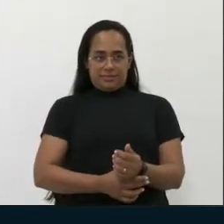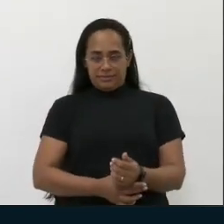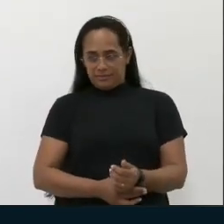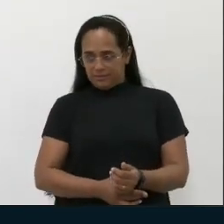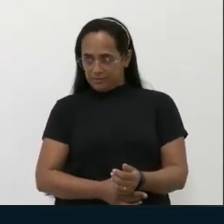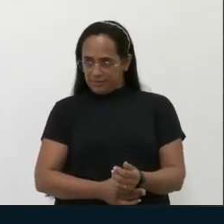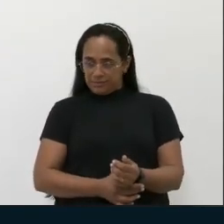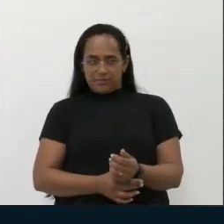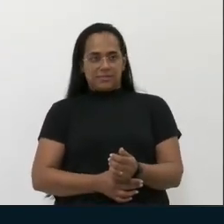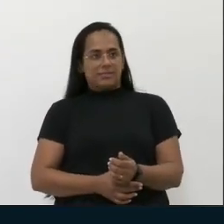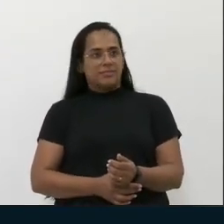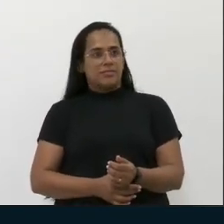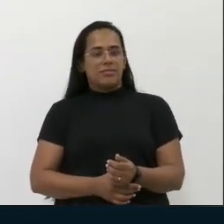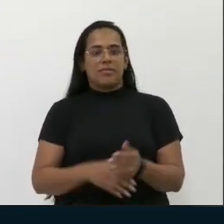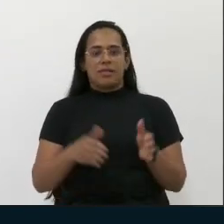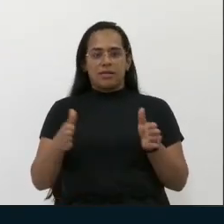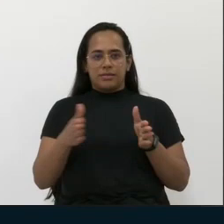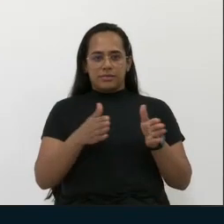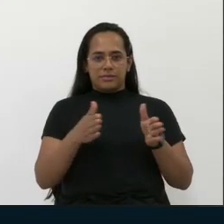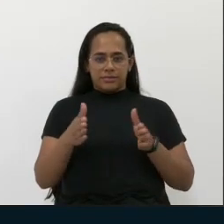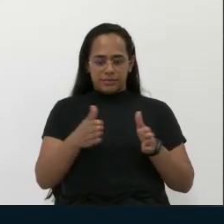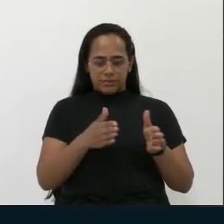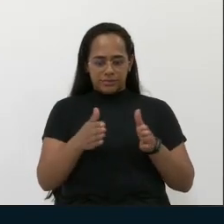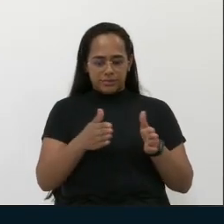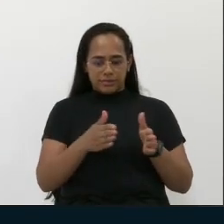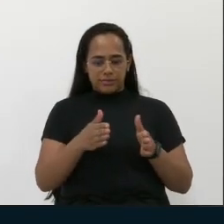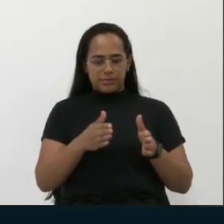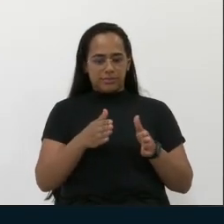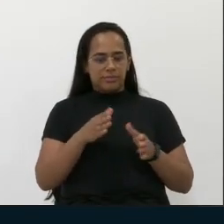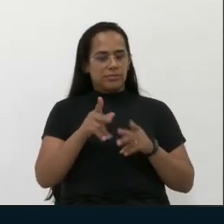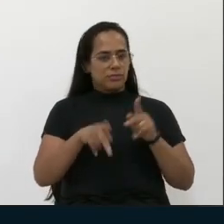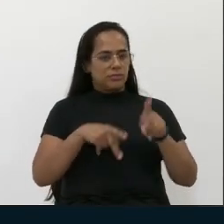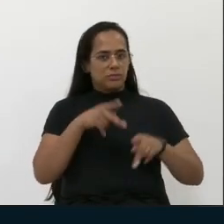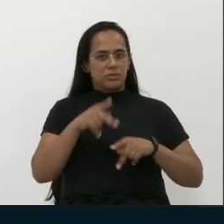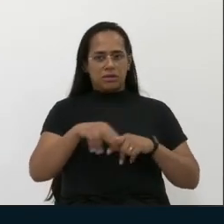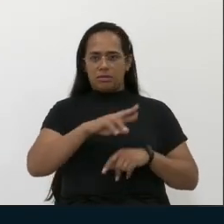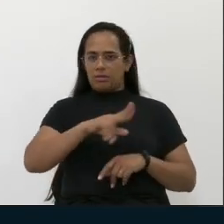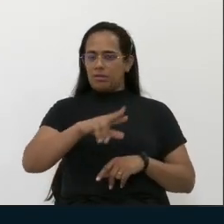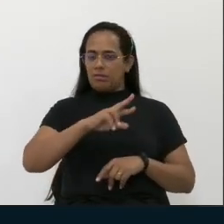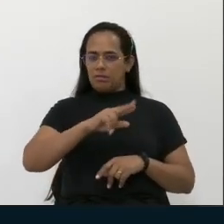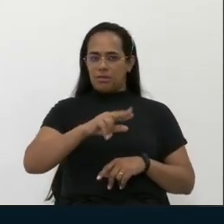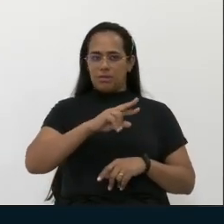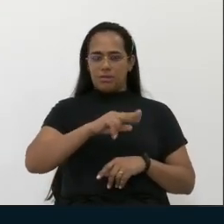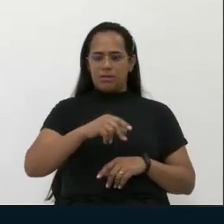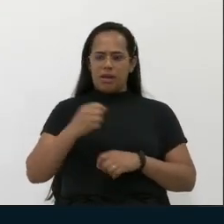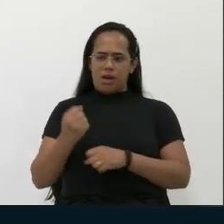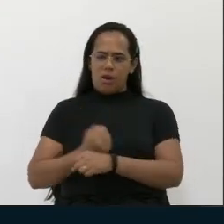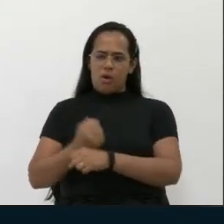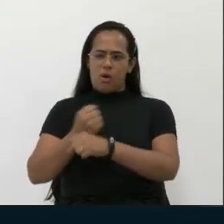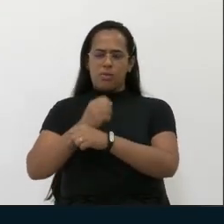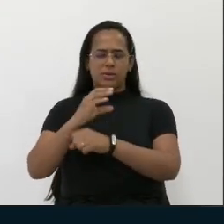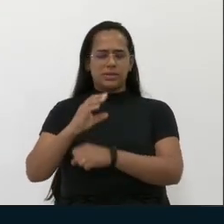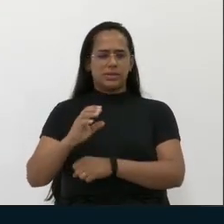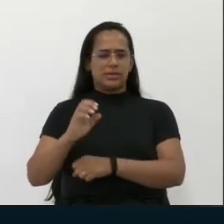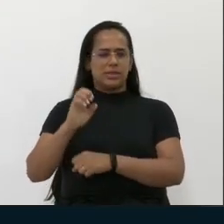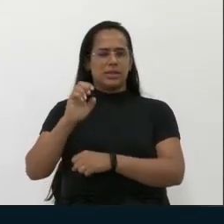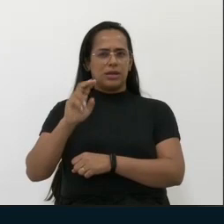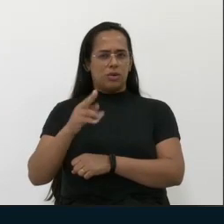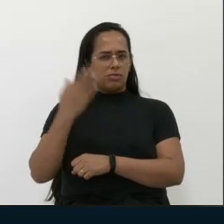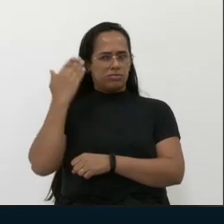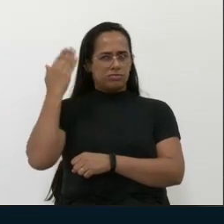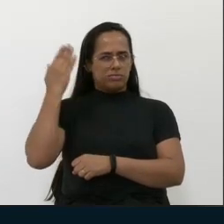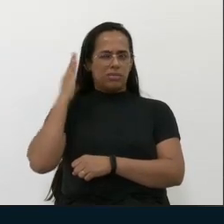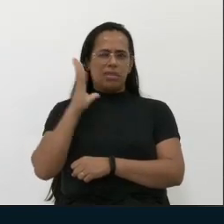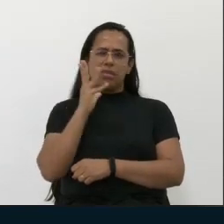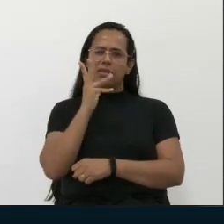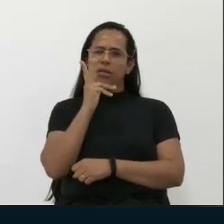na gestão pública não se faz assim. Por que que demorou para terminar as obras do céu? Porque levaram quase 3 anos para ele decidir que